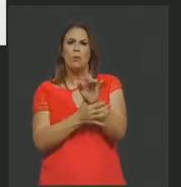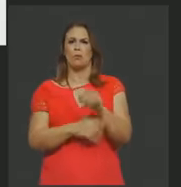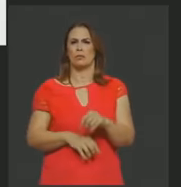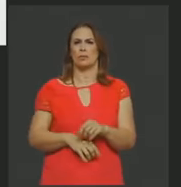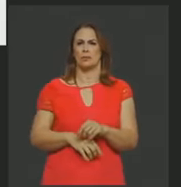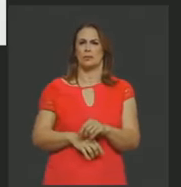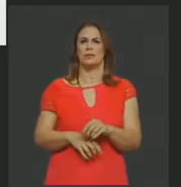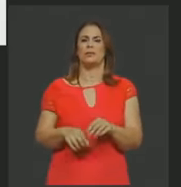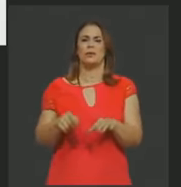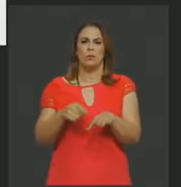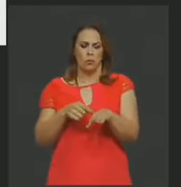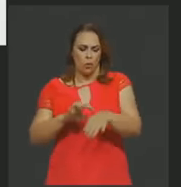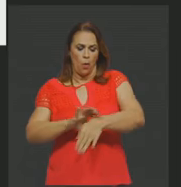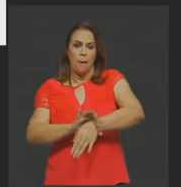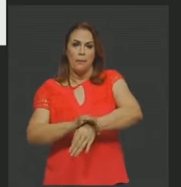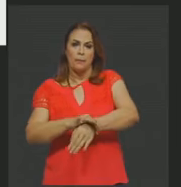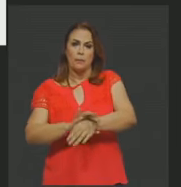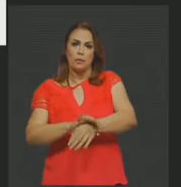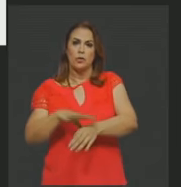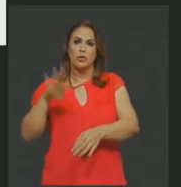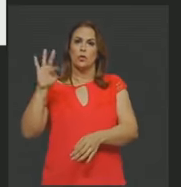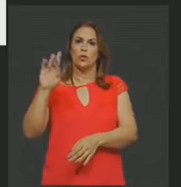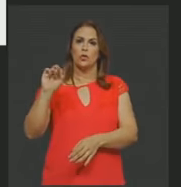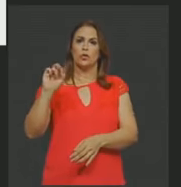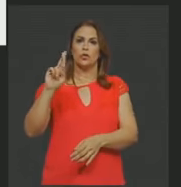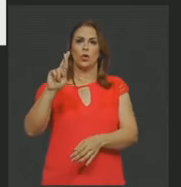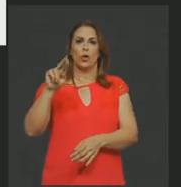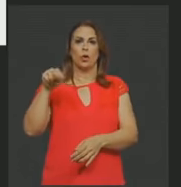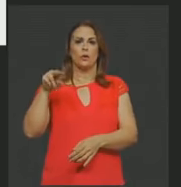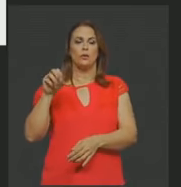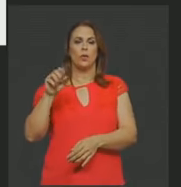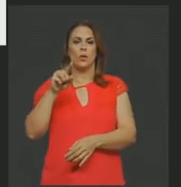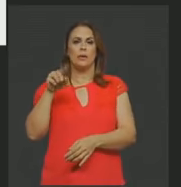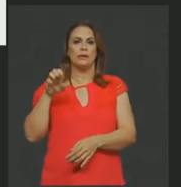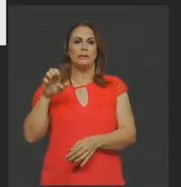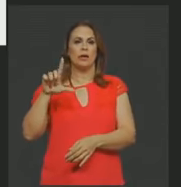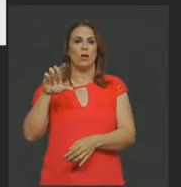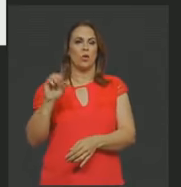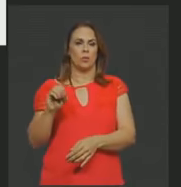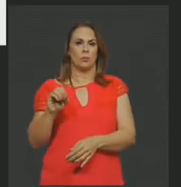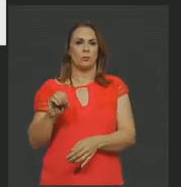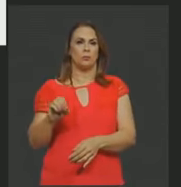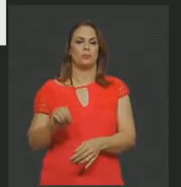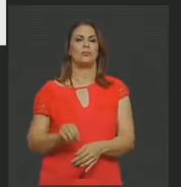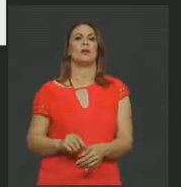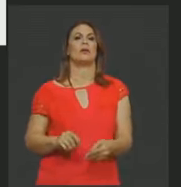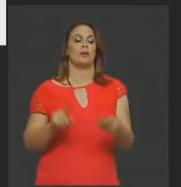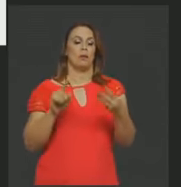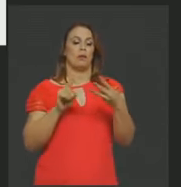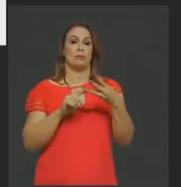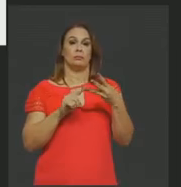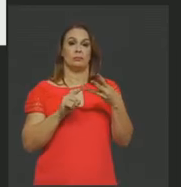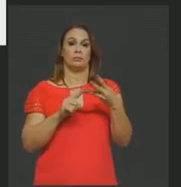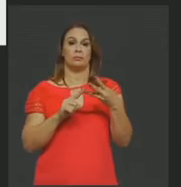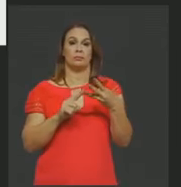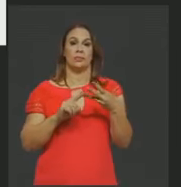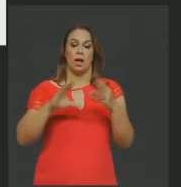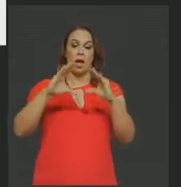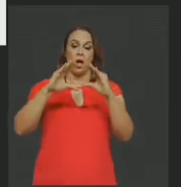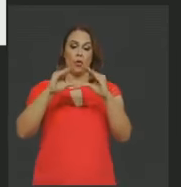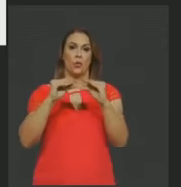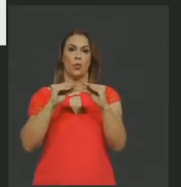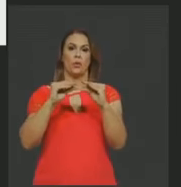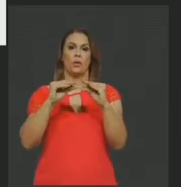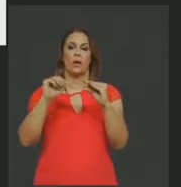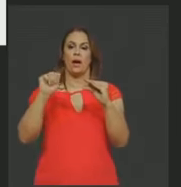no comprimento. Temos também ossos achatados, os ossos planos, que são mais para proteger, como por exemplo os